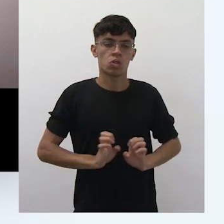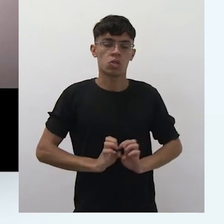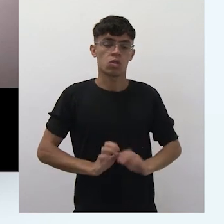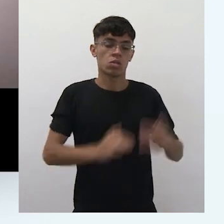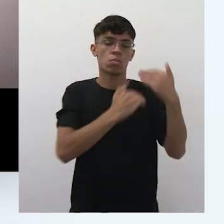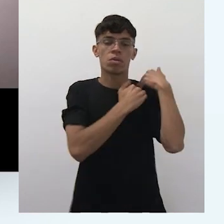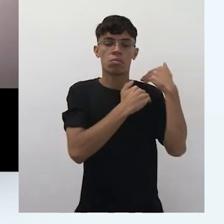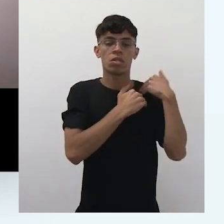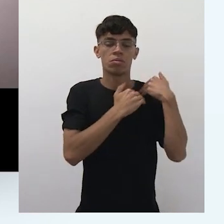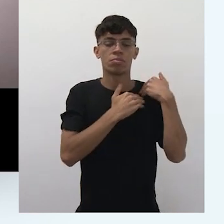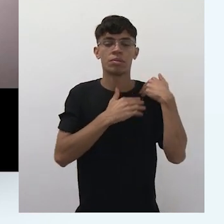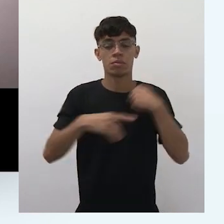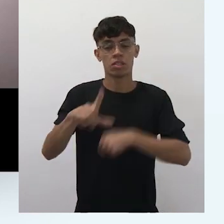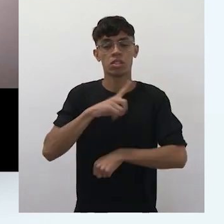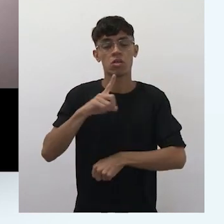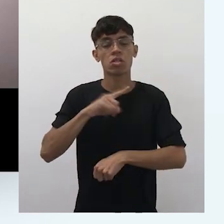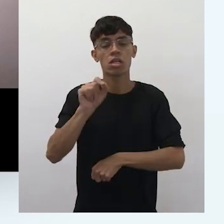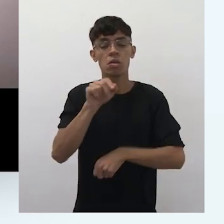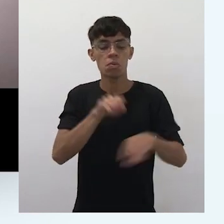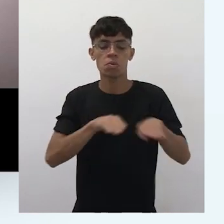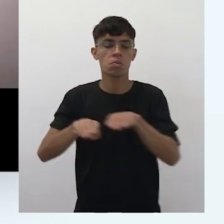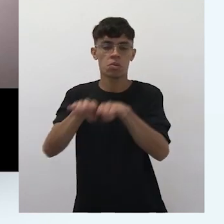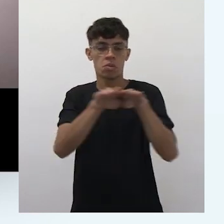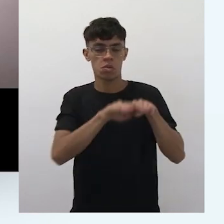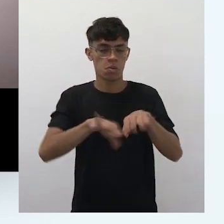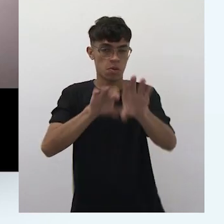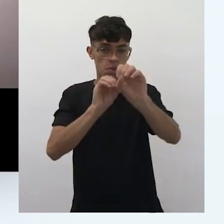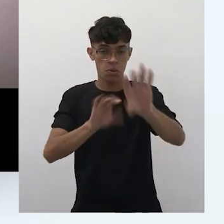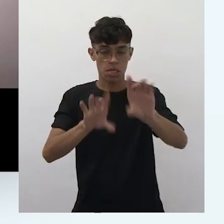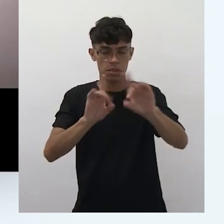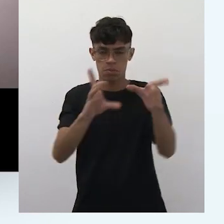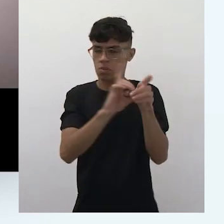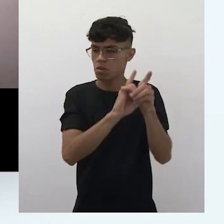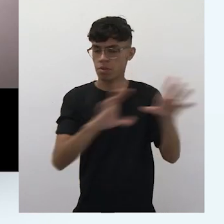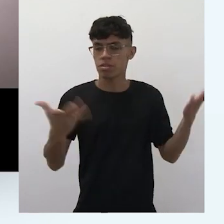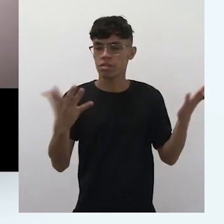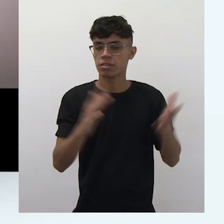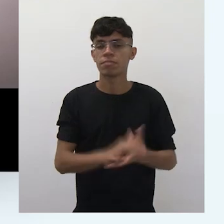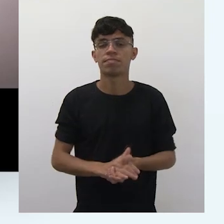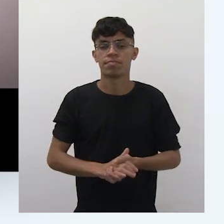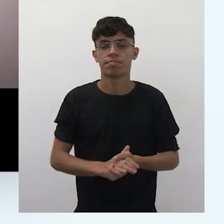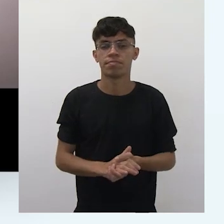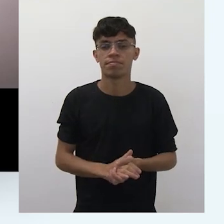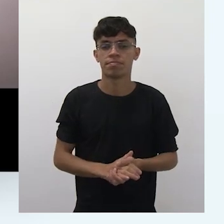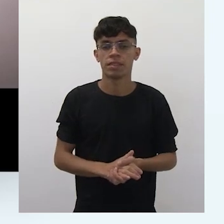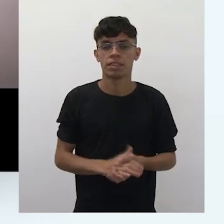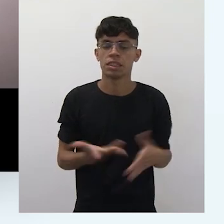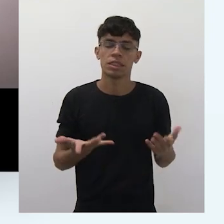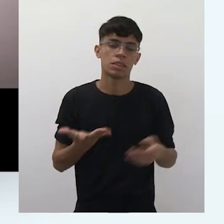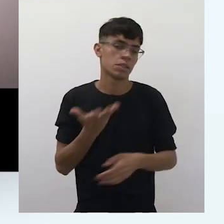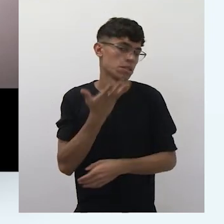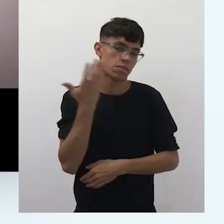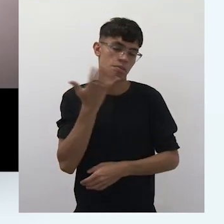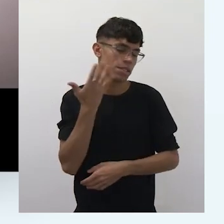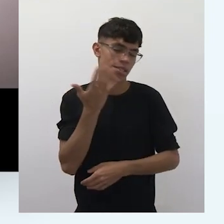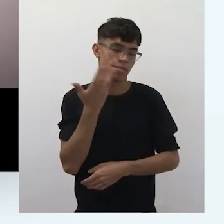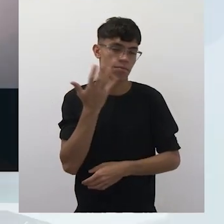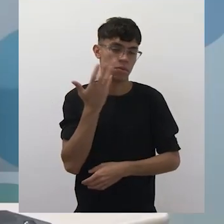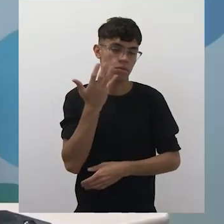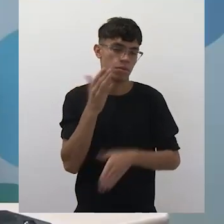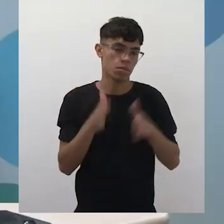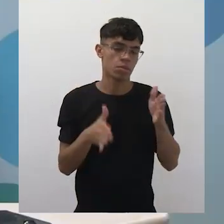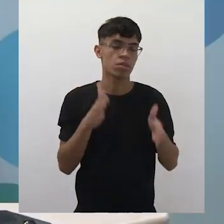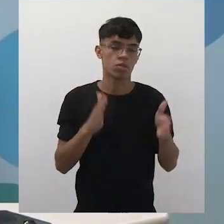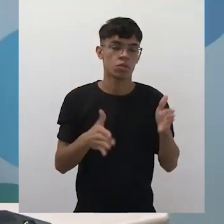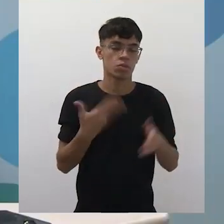os ideais de uma educação democrática, que, convenhamos, não está nada fácil nos dias de hoje.